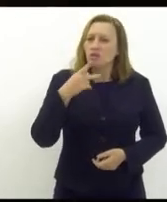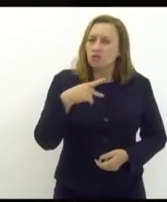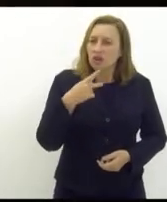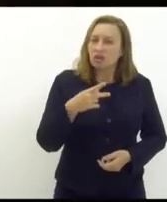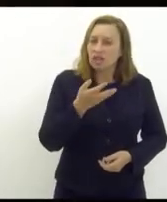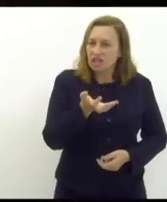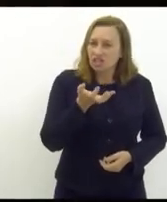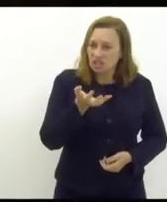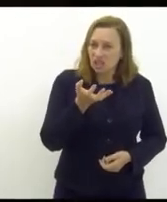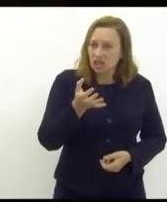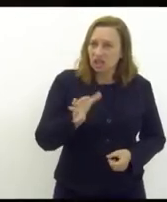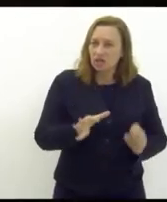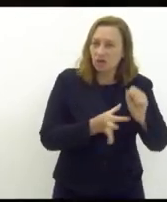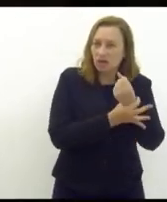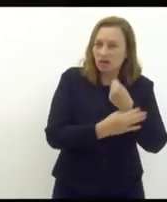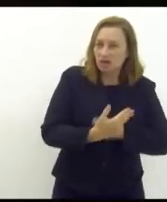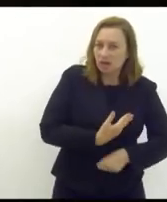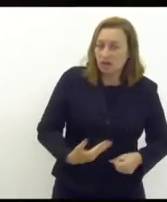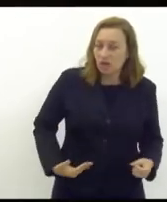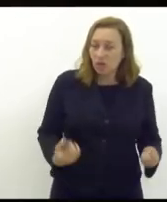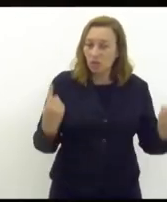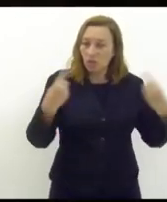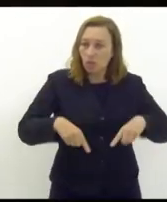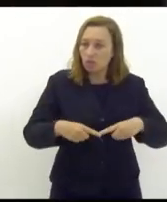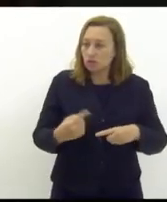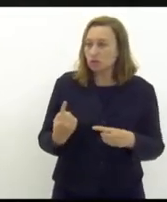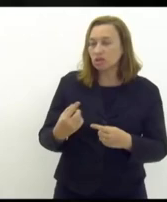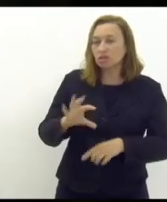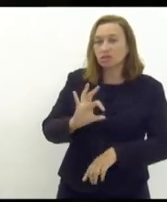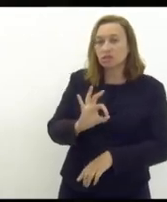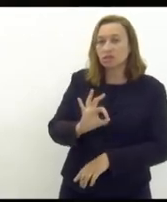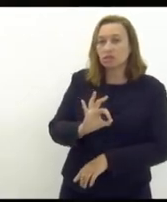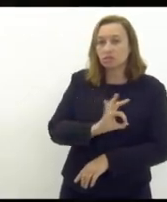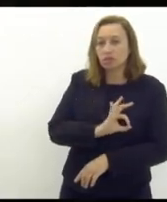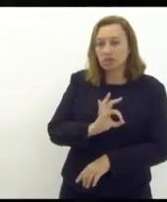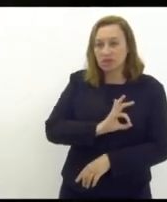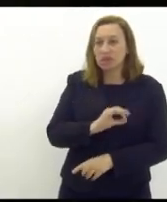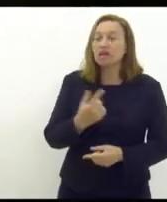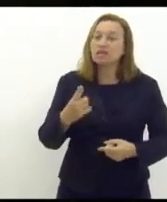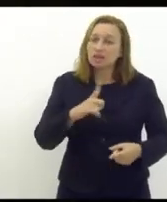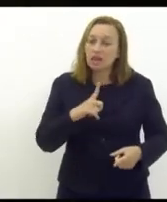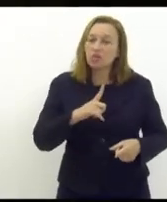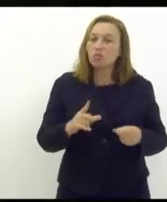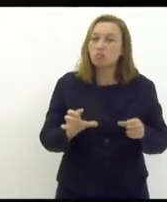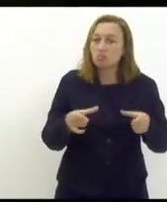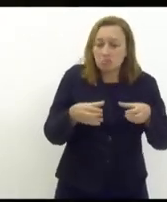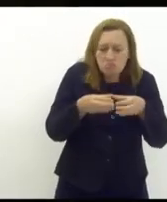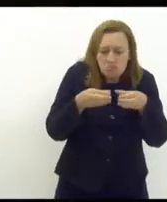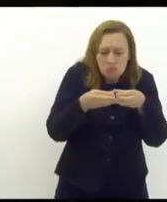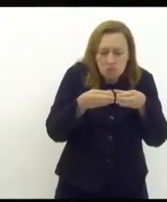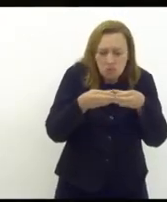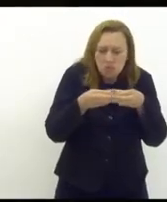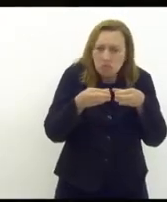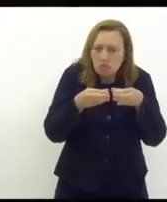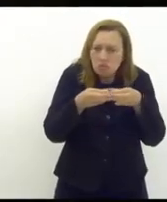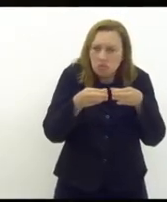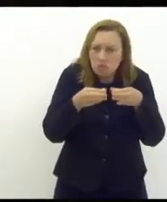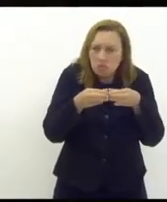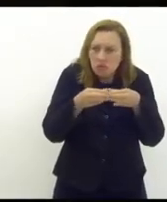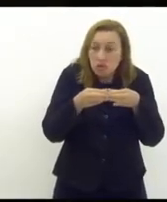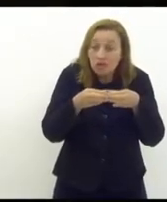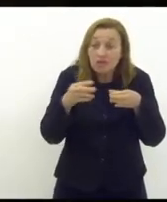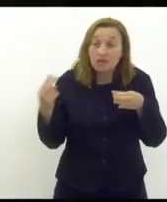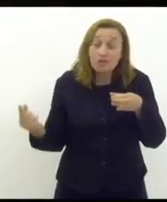que eles querem colocar a guarda contra a guarda porque há um pequeno grupo de apaniguados um pequeno grupo de